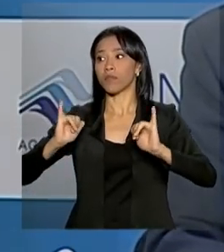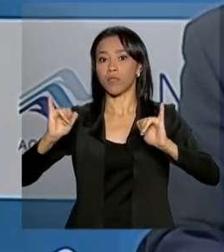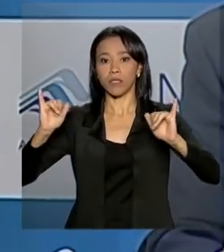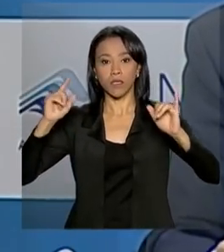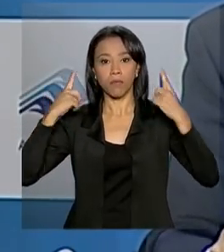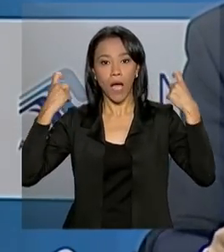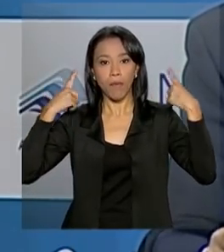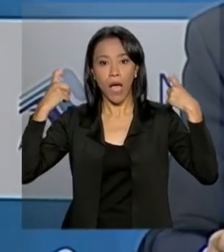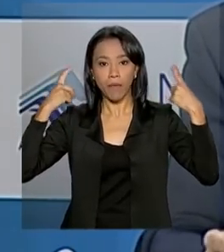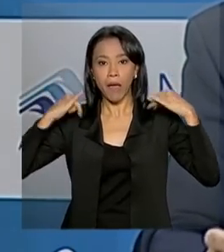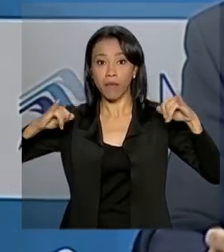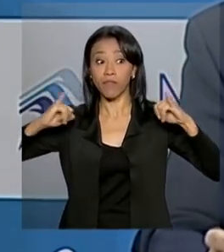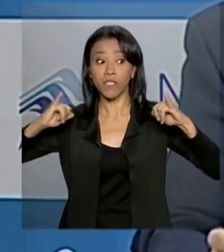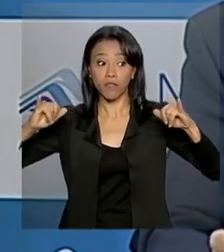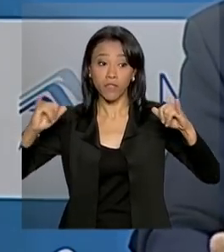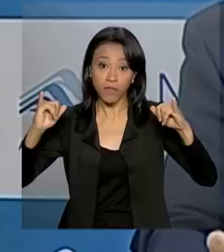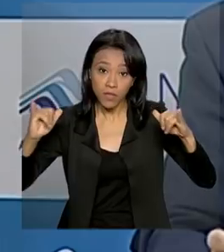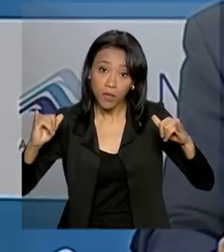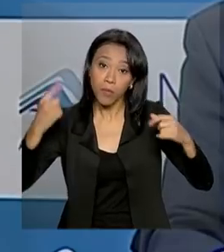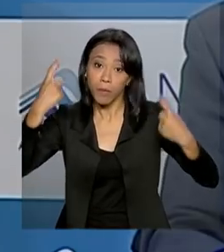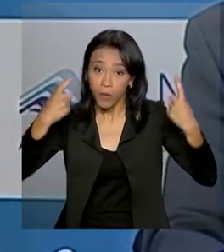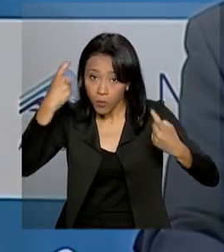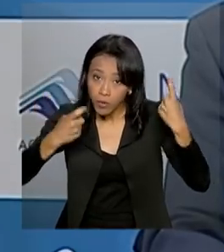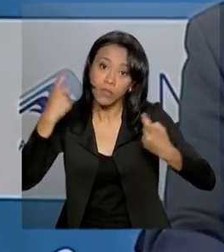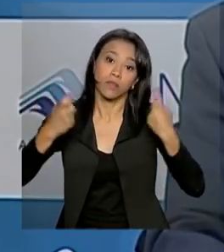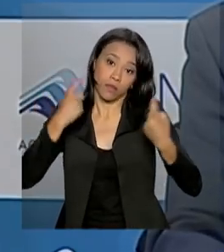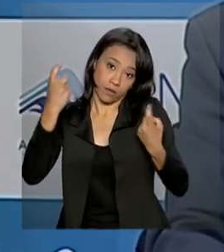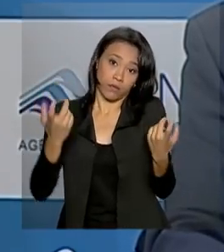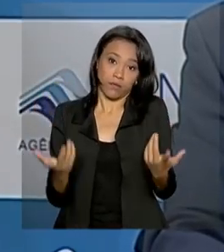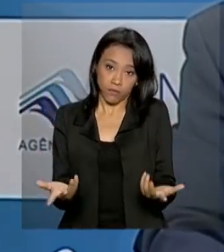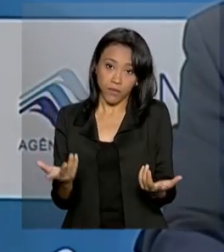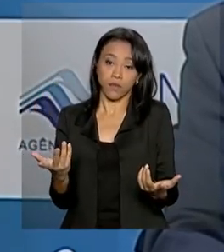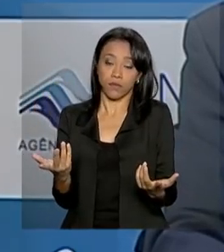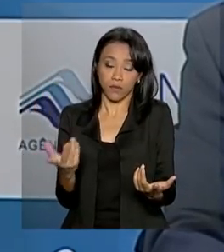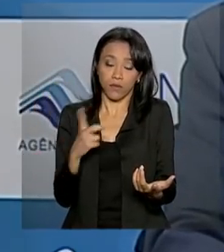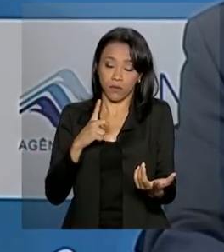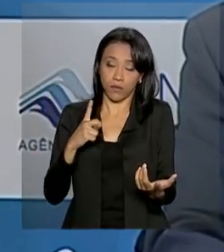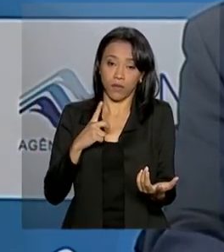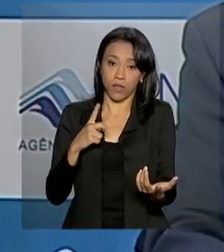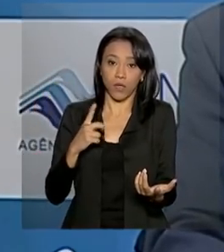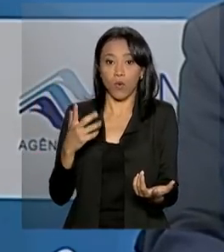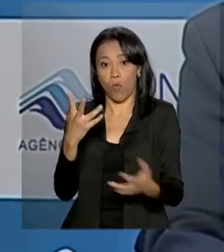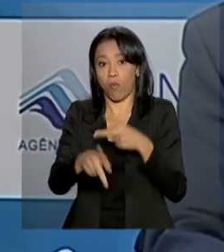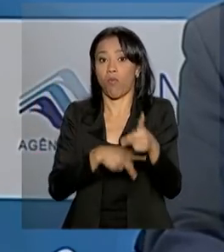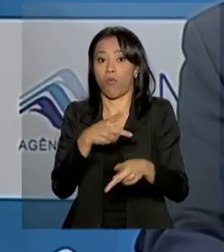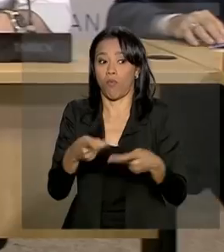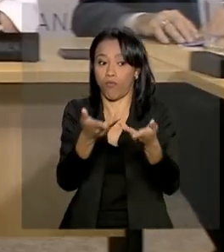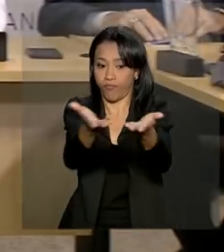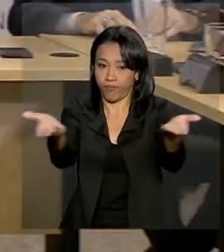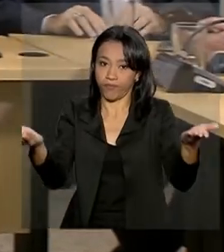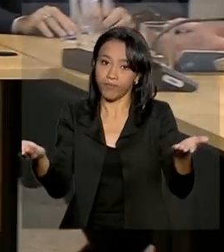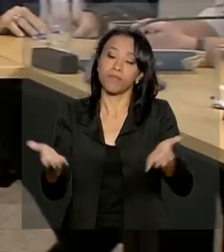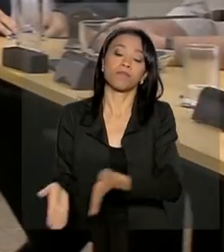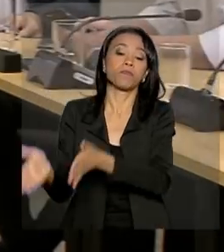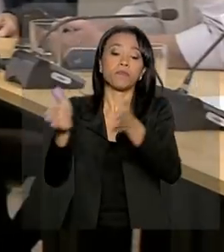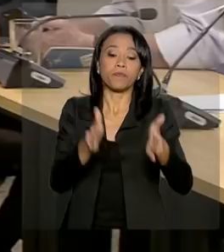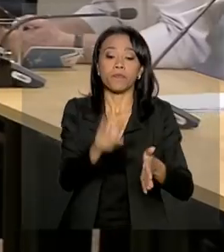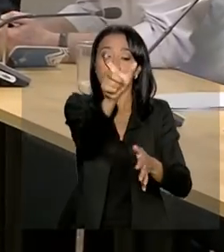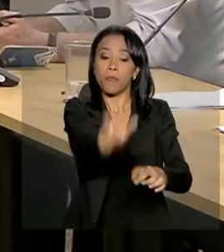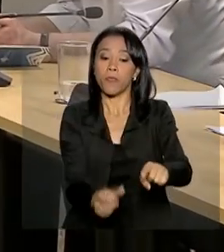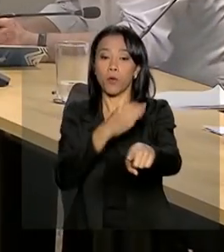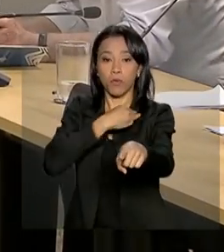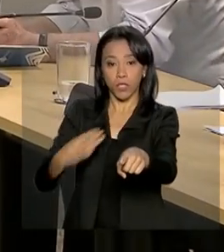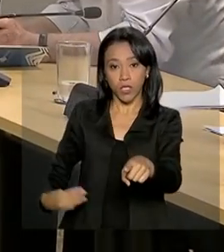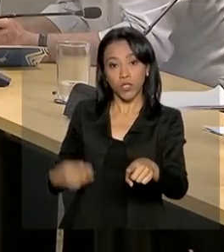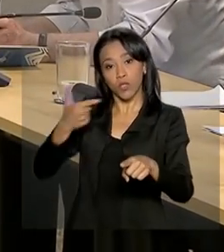de cautela, pela preocupação que o empreendedor tem com a população e nós todos. O ministro e os técnicos